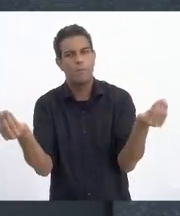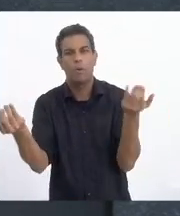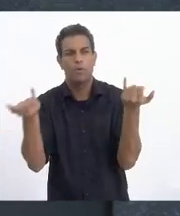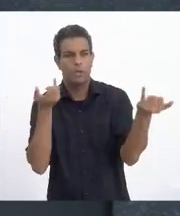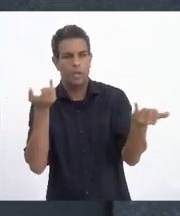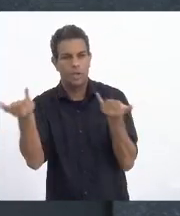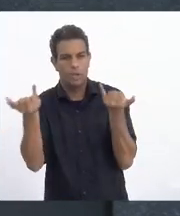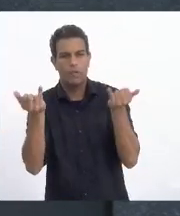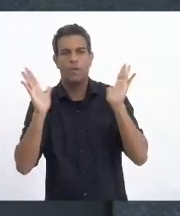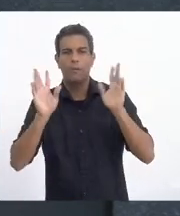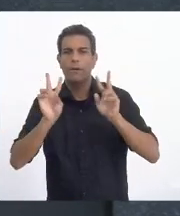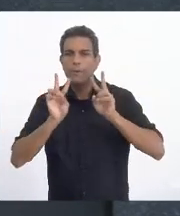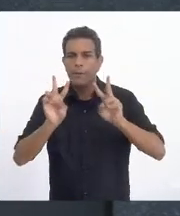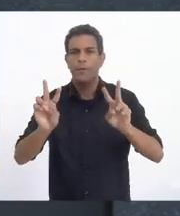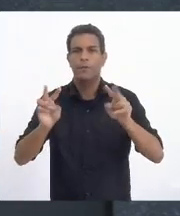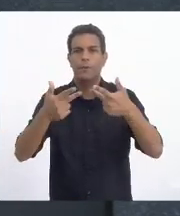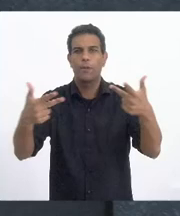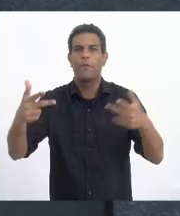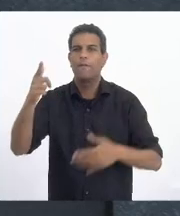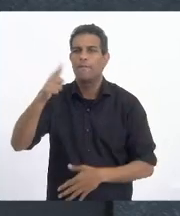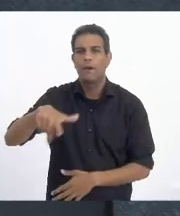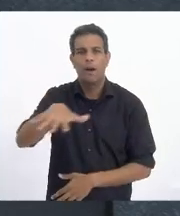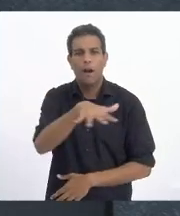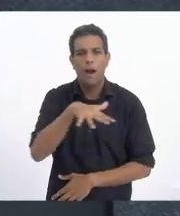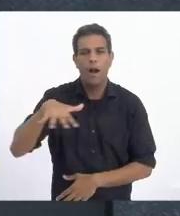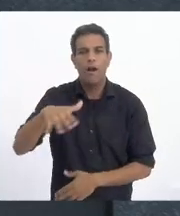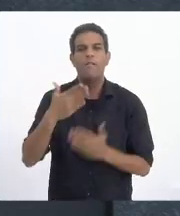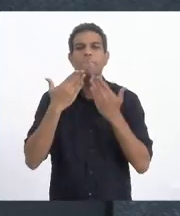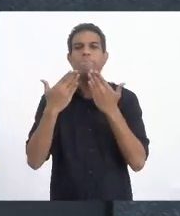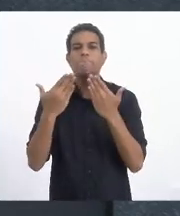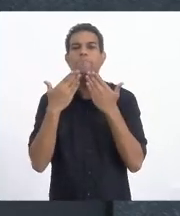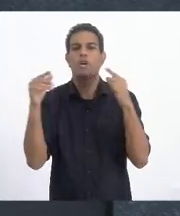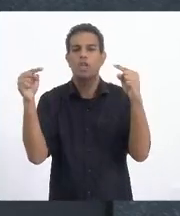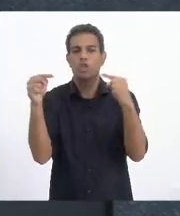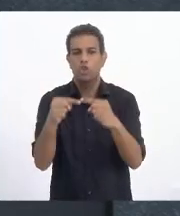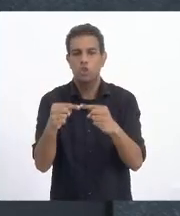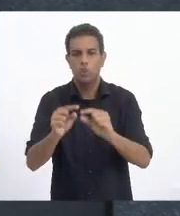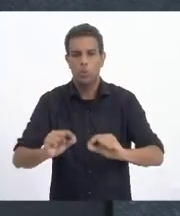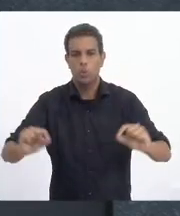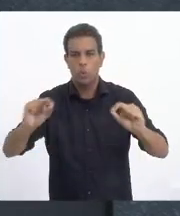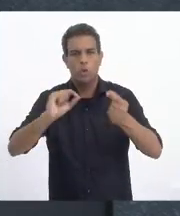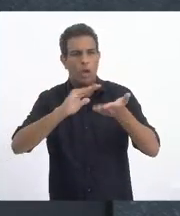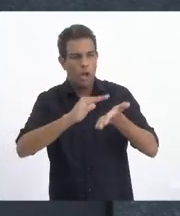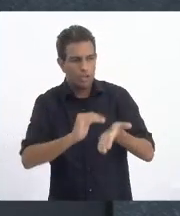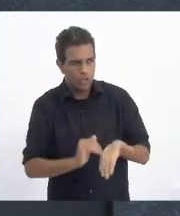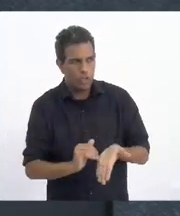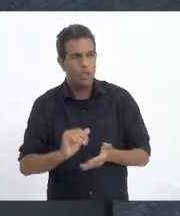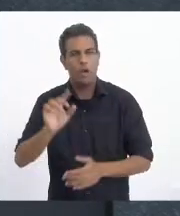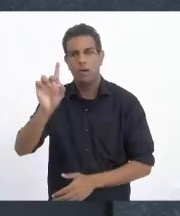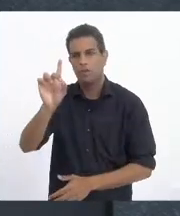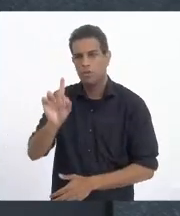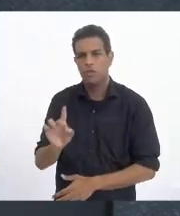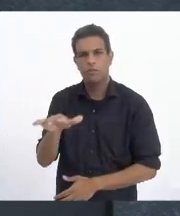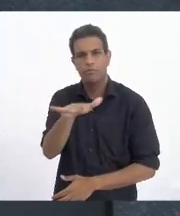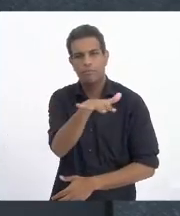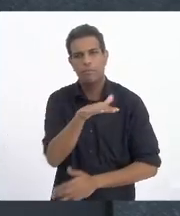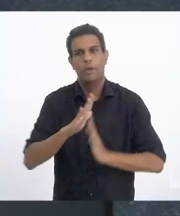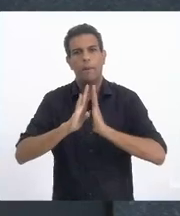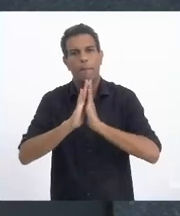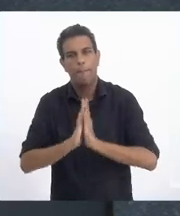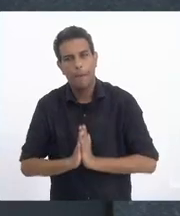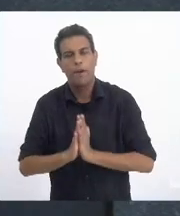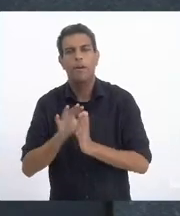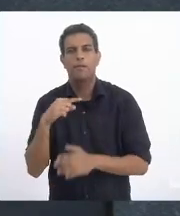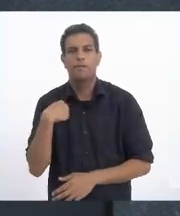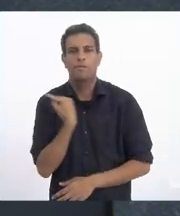aqui, mas eu queria falar mais um pouco. Eu queria pedir a vocês que não tirassem os direitos, pelo amor de Deus, dos